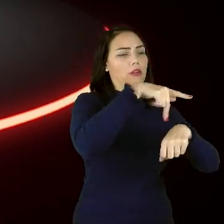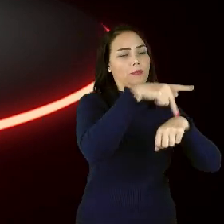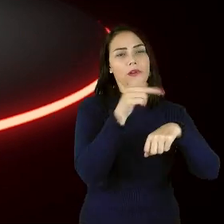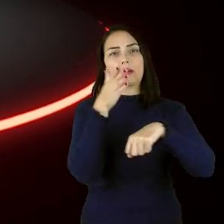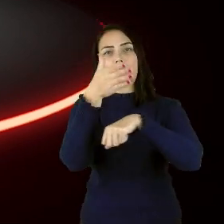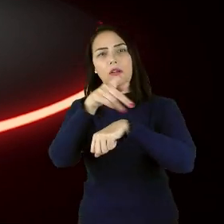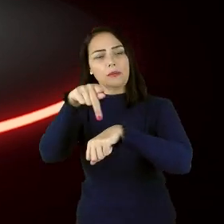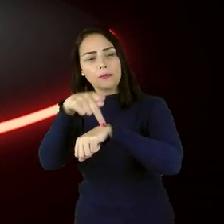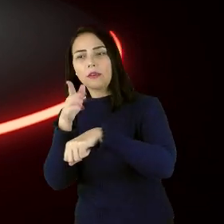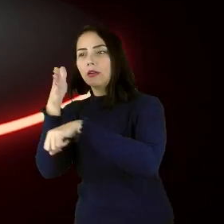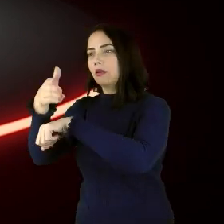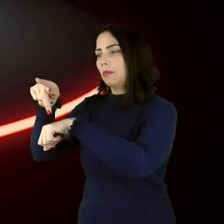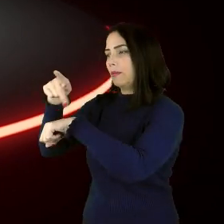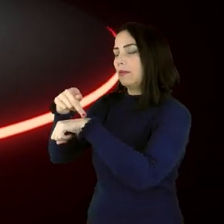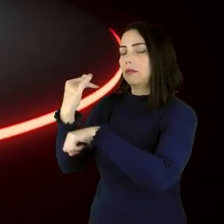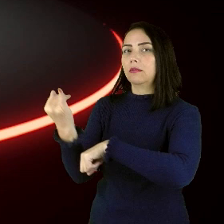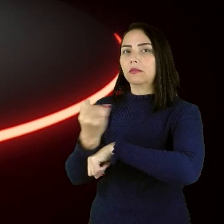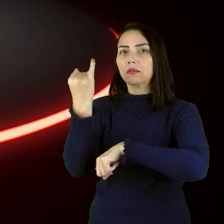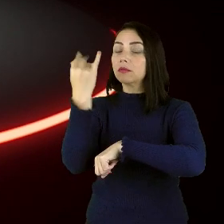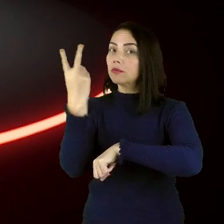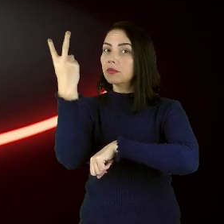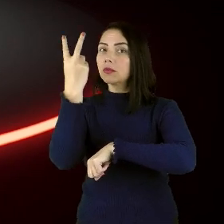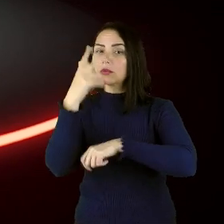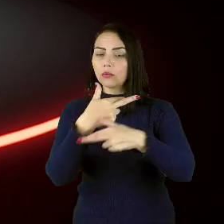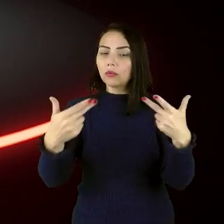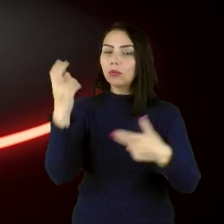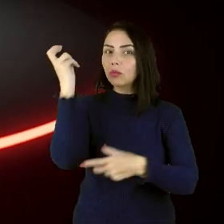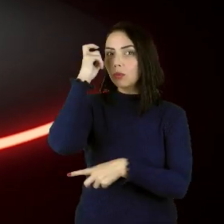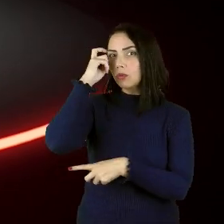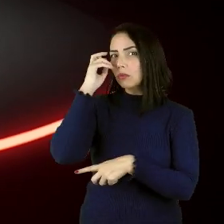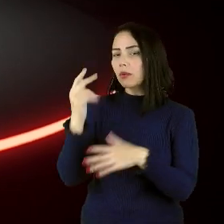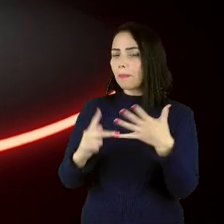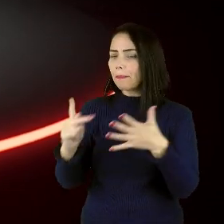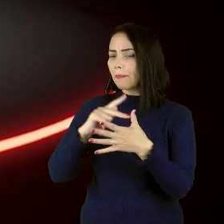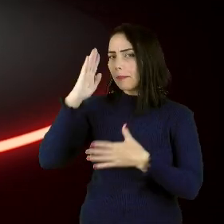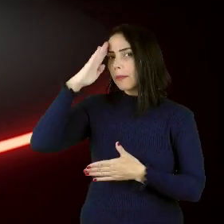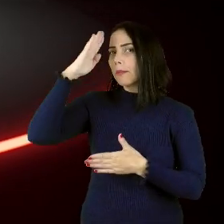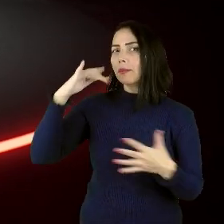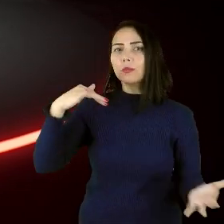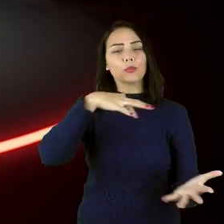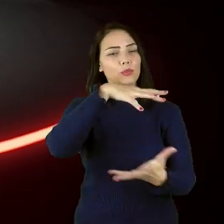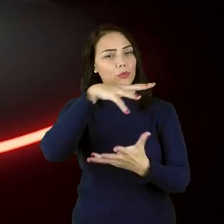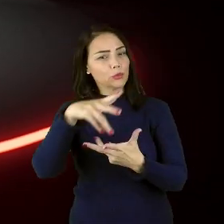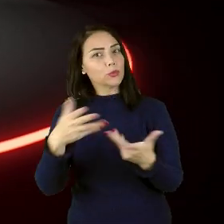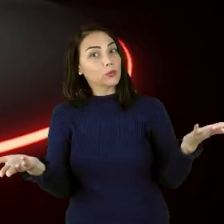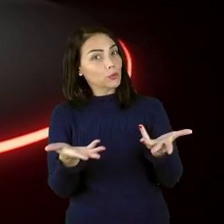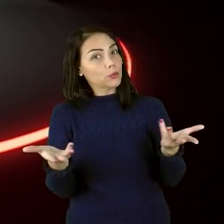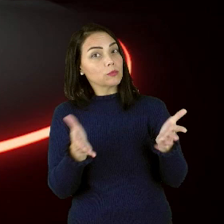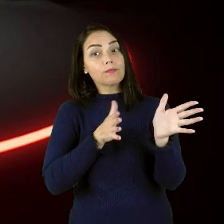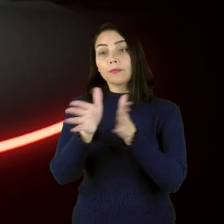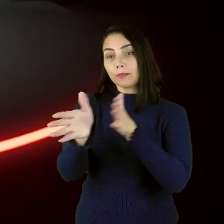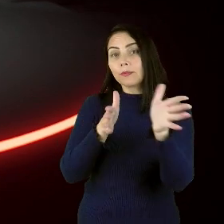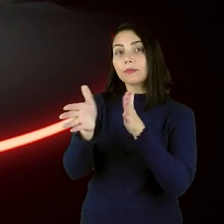a importância, os valores de outras culturas. E principalmente nesse mundo atual com tanto acesso à